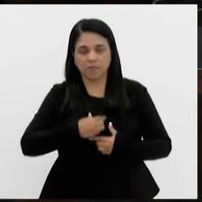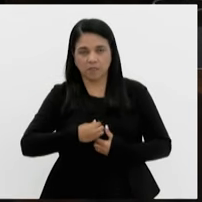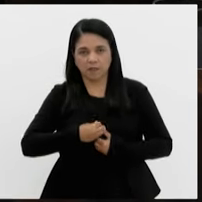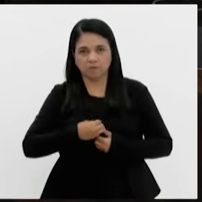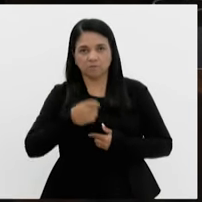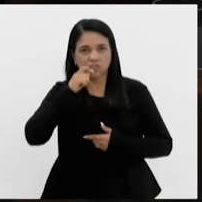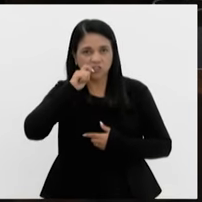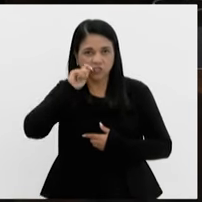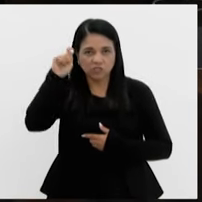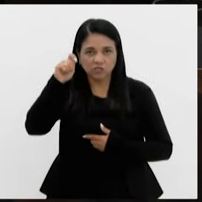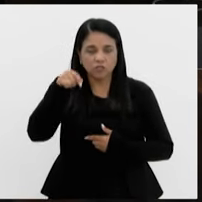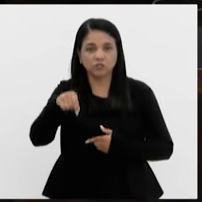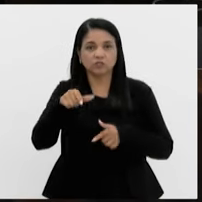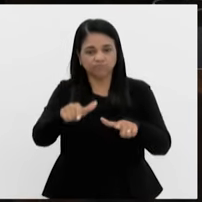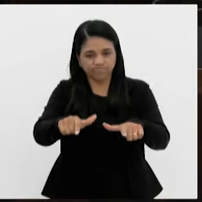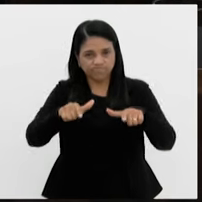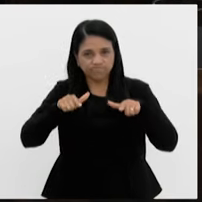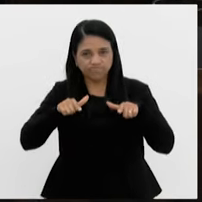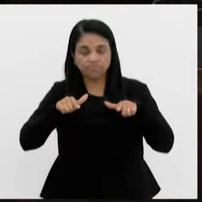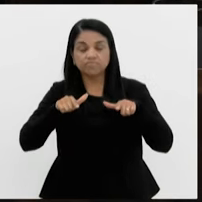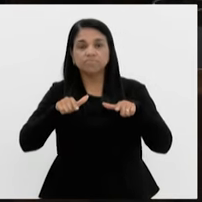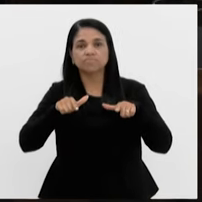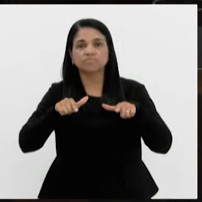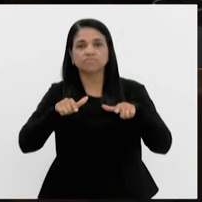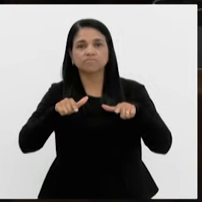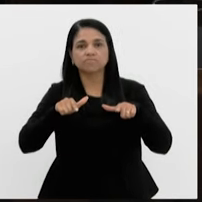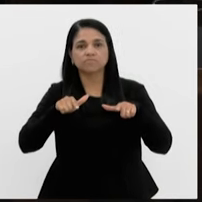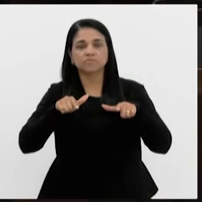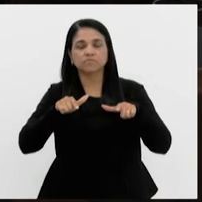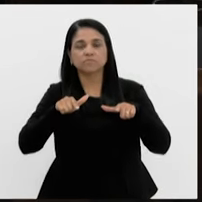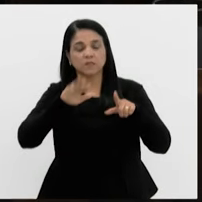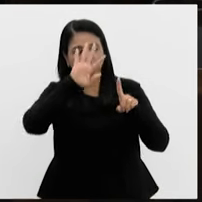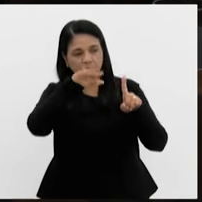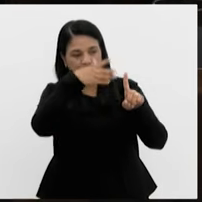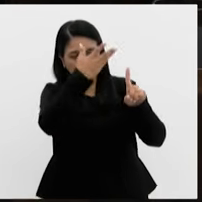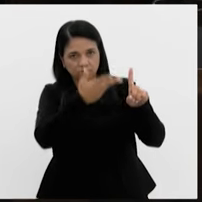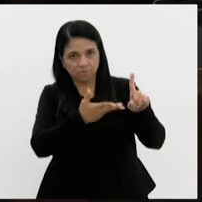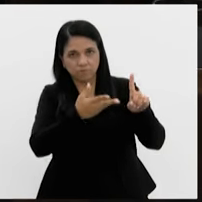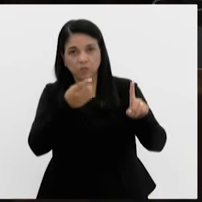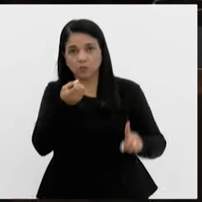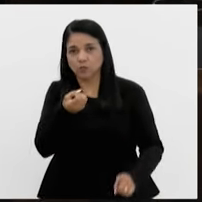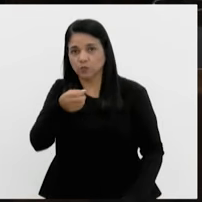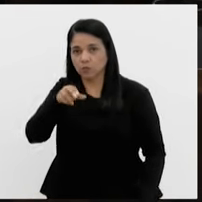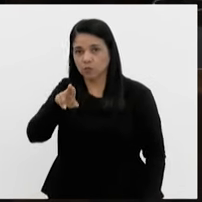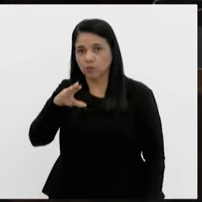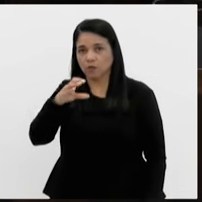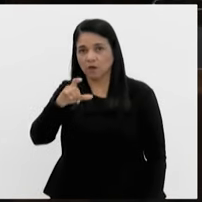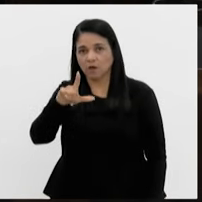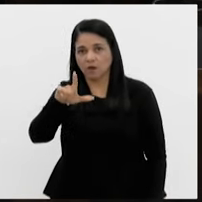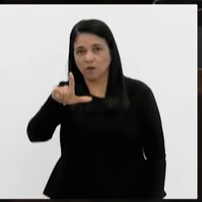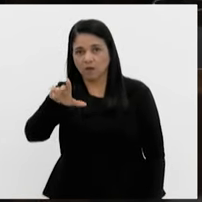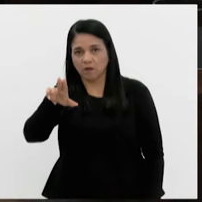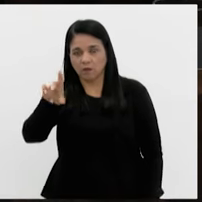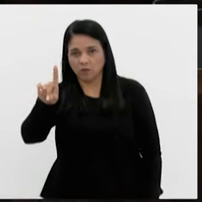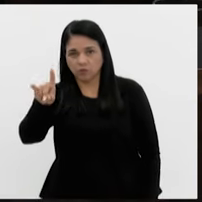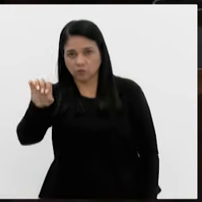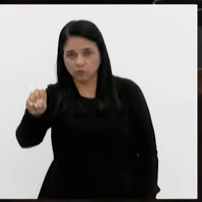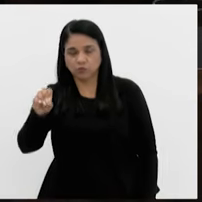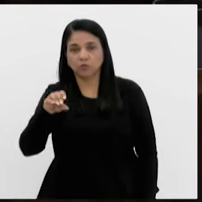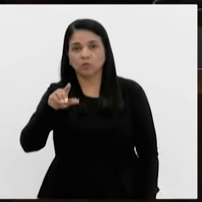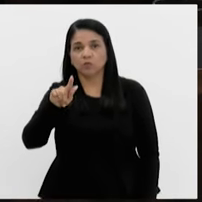e o seu respectivo diploma ao ilustre Dr Cláudio Luiz Goias da